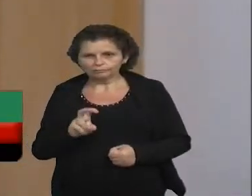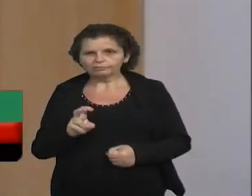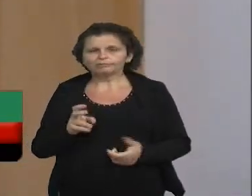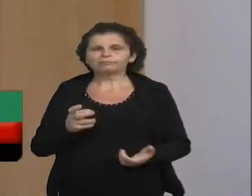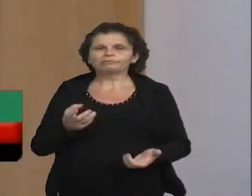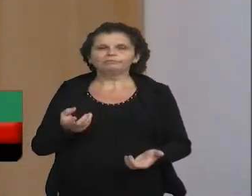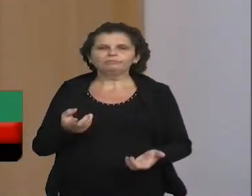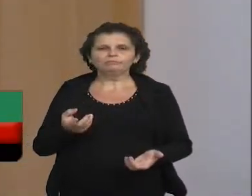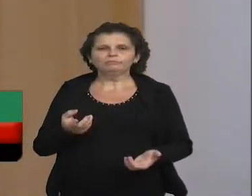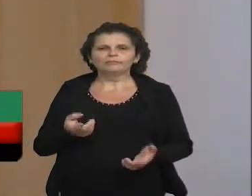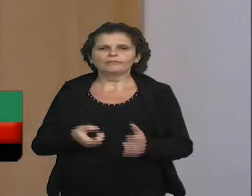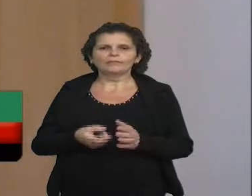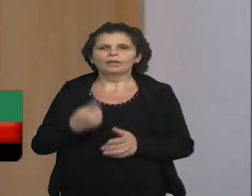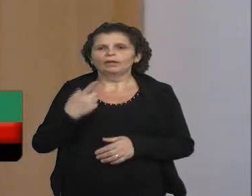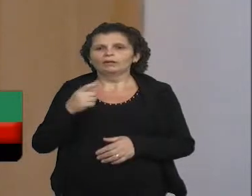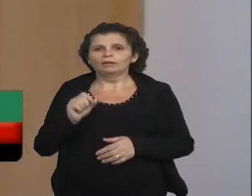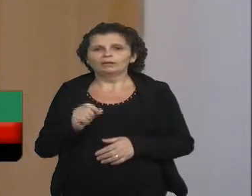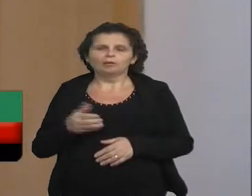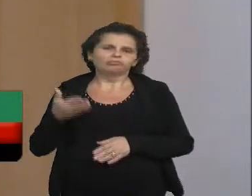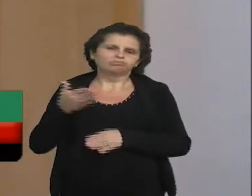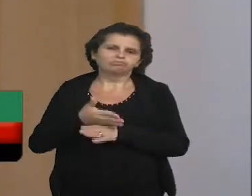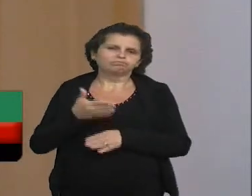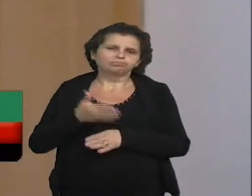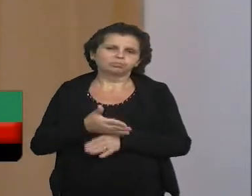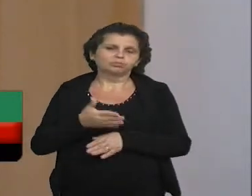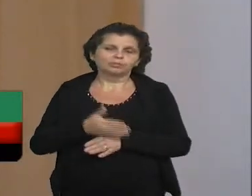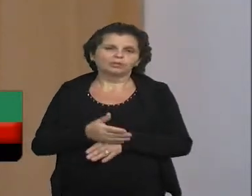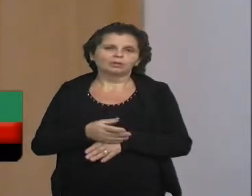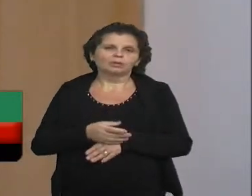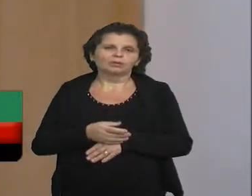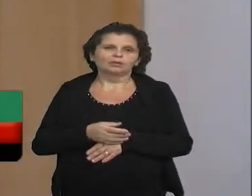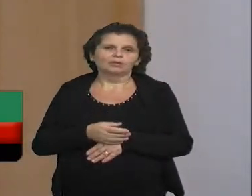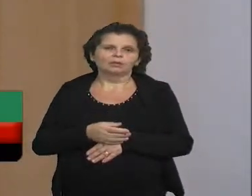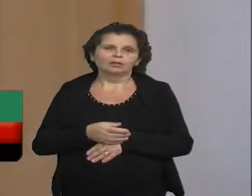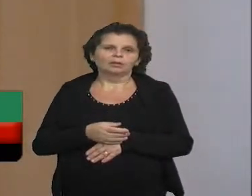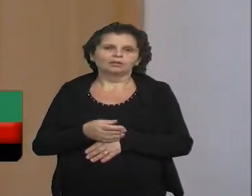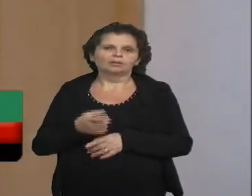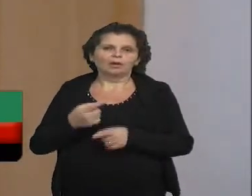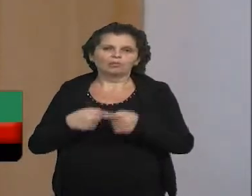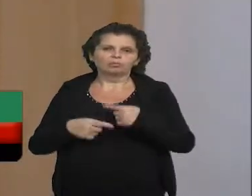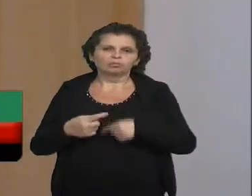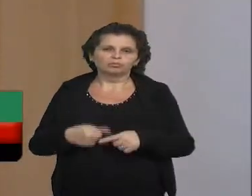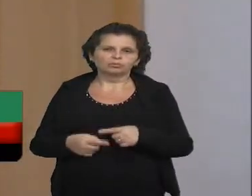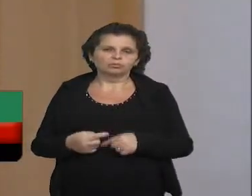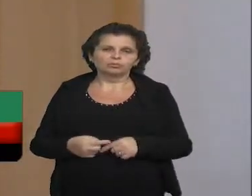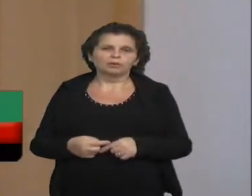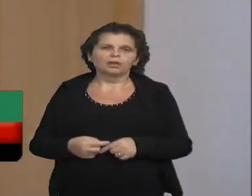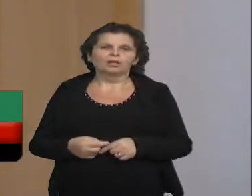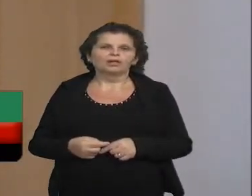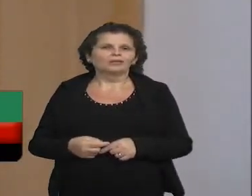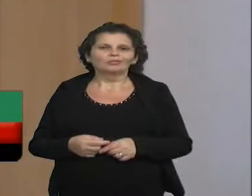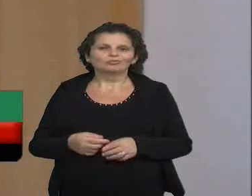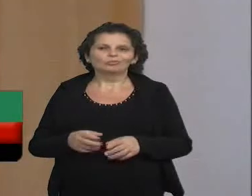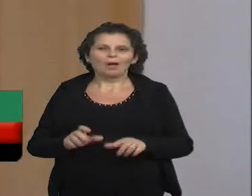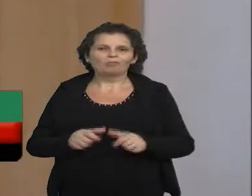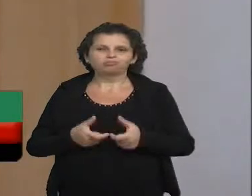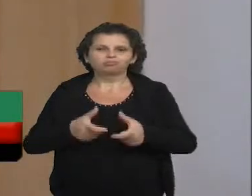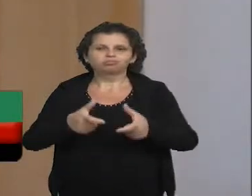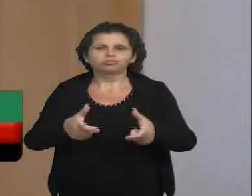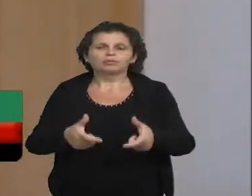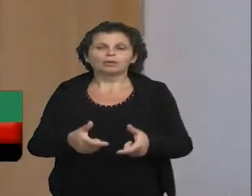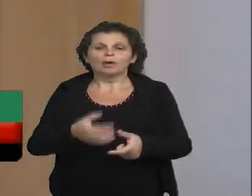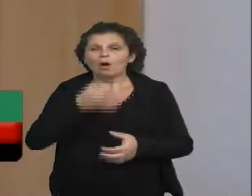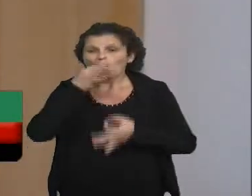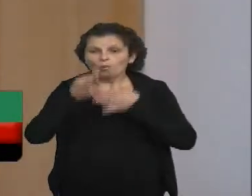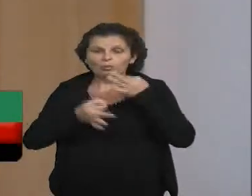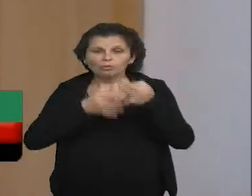seja às 10, eu estou aqui. Mas eu digo para vocês, é um retrocesso, estamos andando para trás, e isso aí a opinião